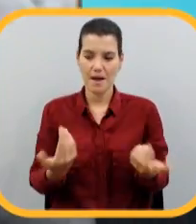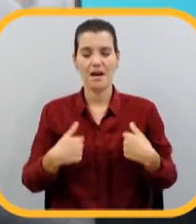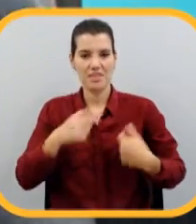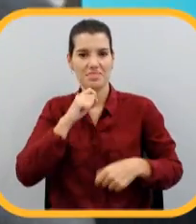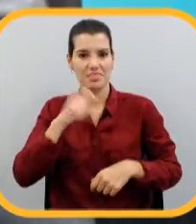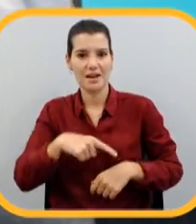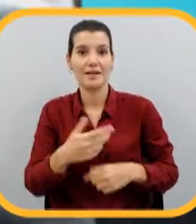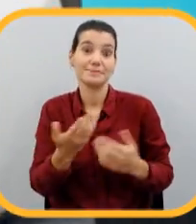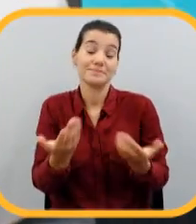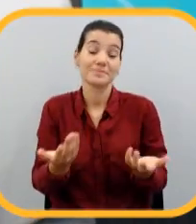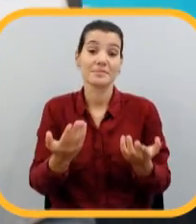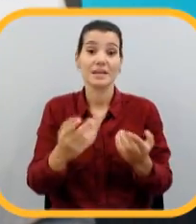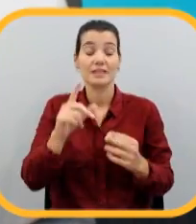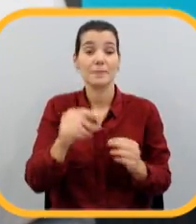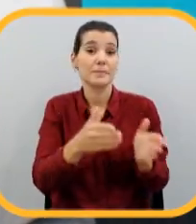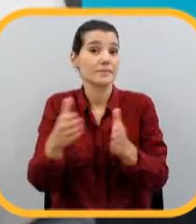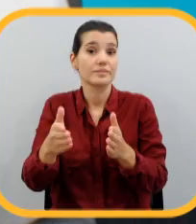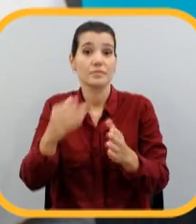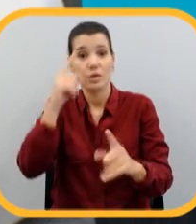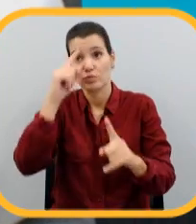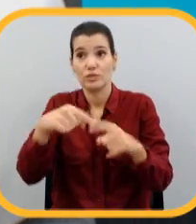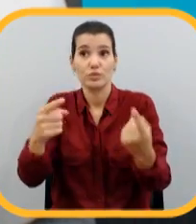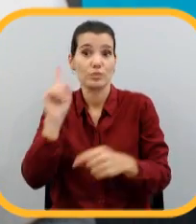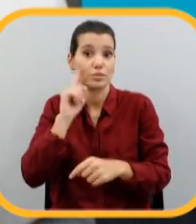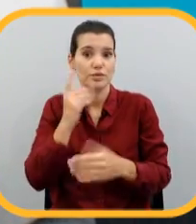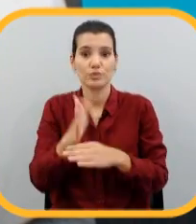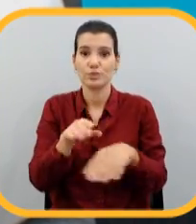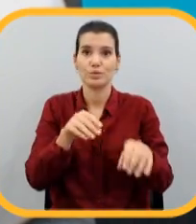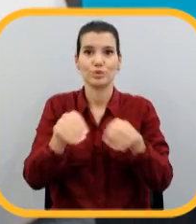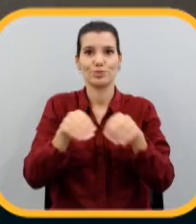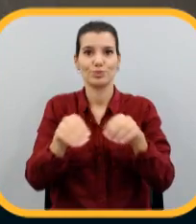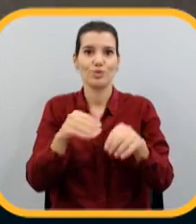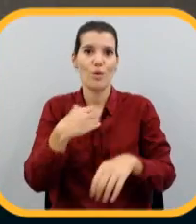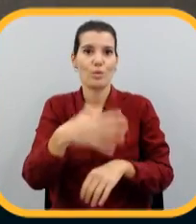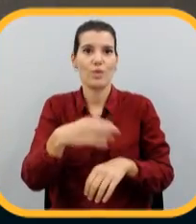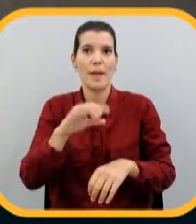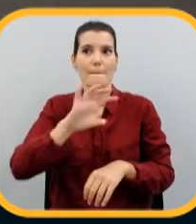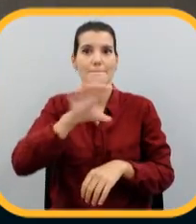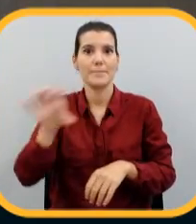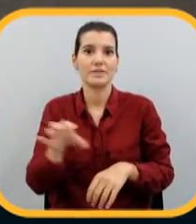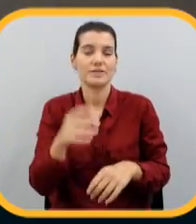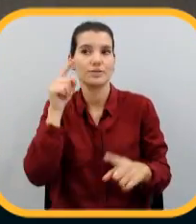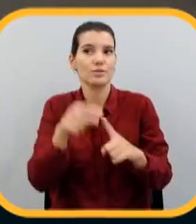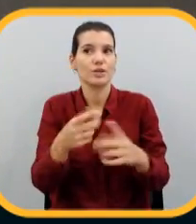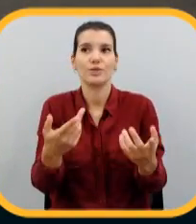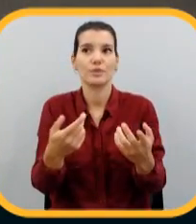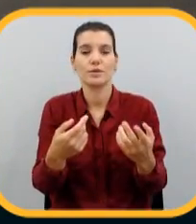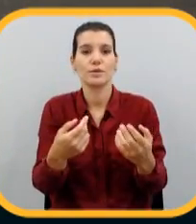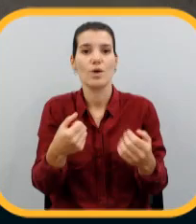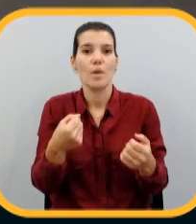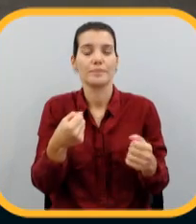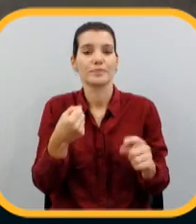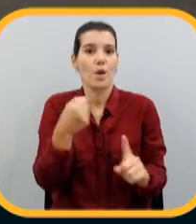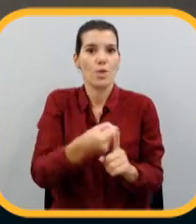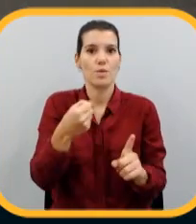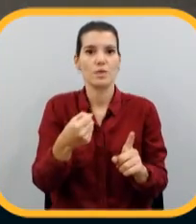só para demonstrar que é capaz, até fins mais importantes no jogo geopolítico mundial, não é? Portanto, fins